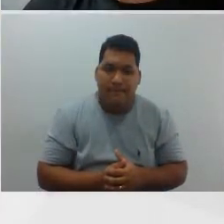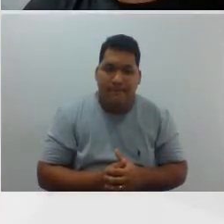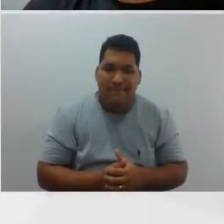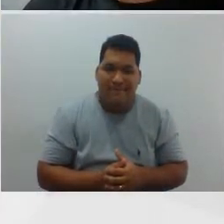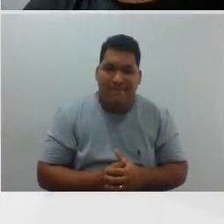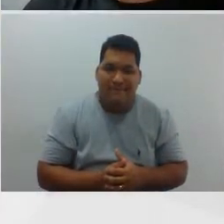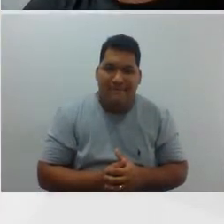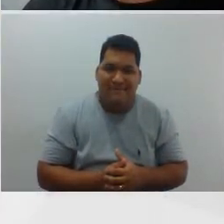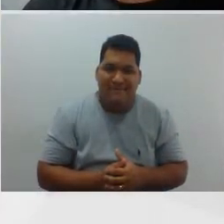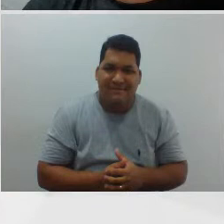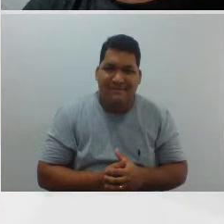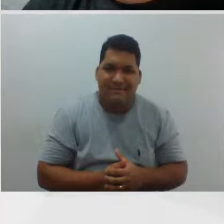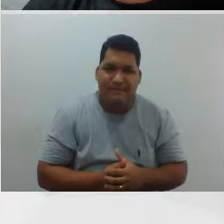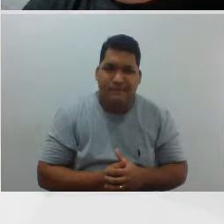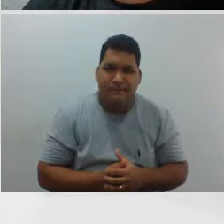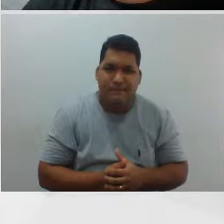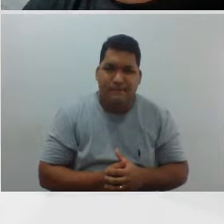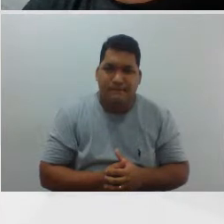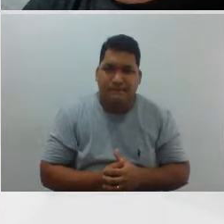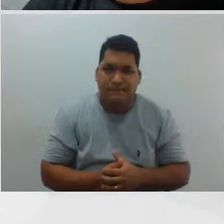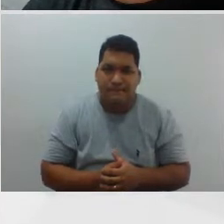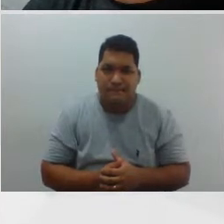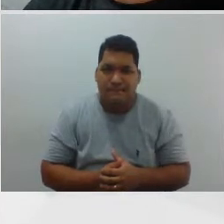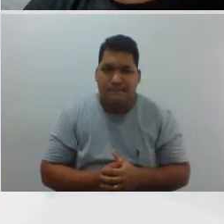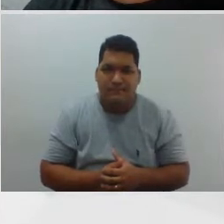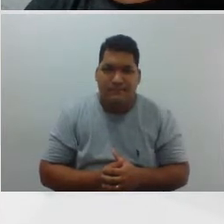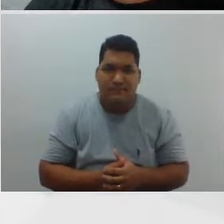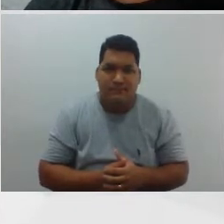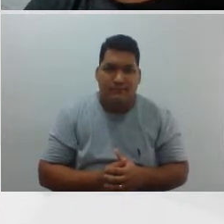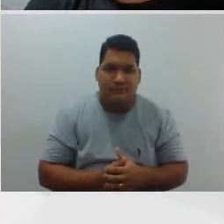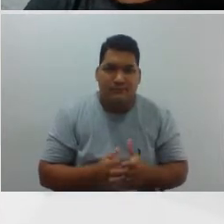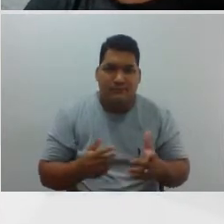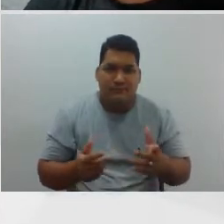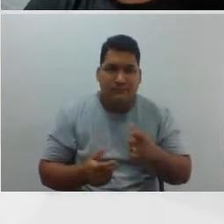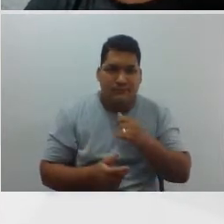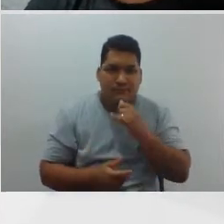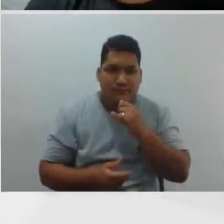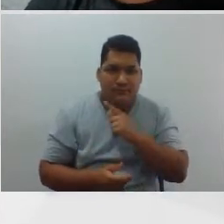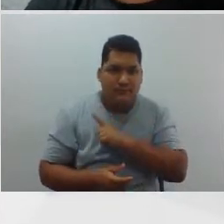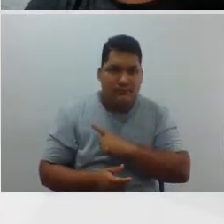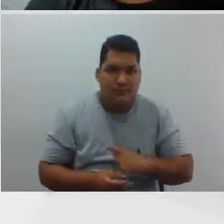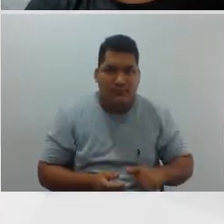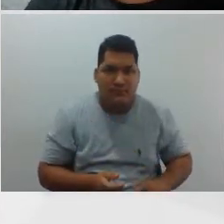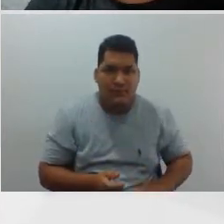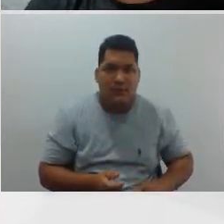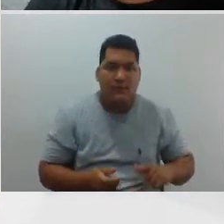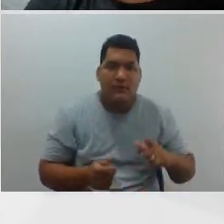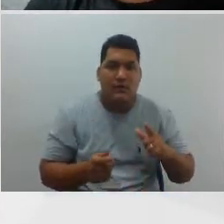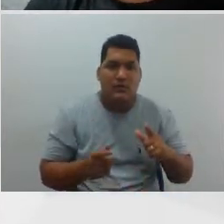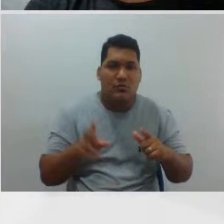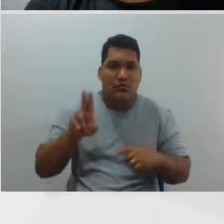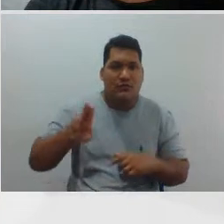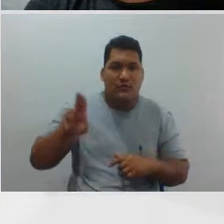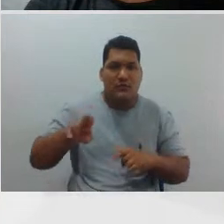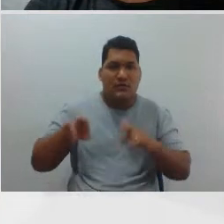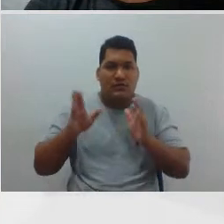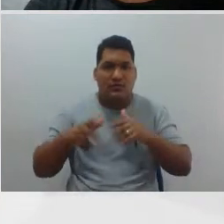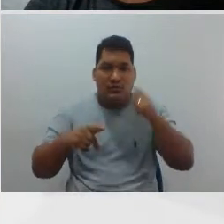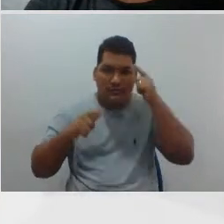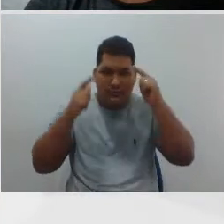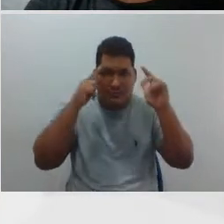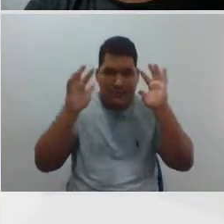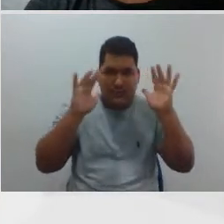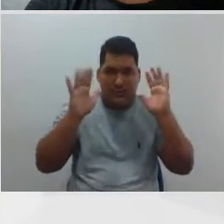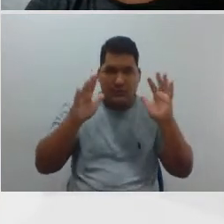impor. E os governos, né, as universidades já estão pensando nisso, né? Você falou do exemplo